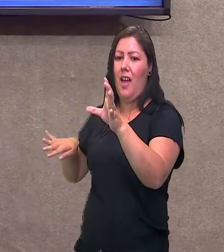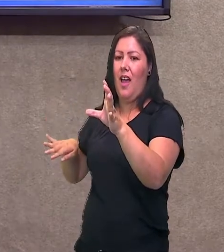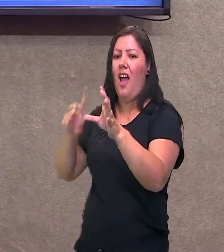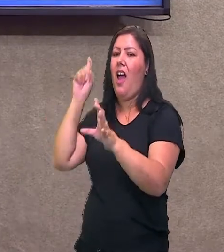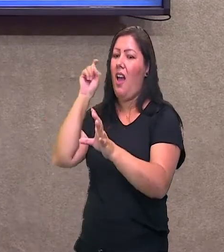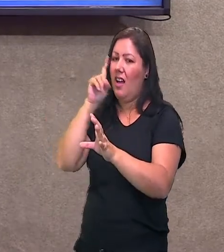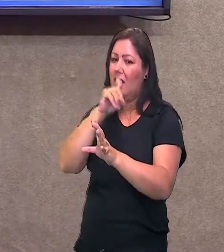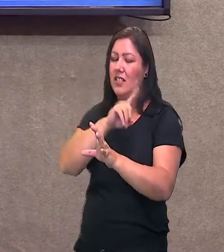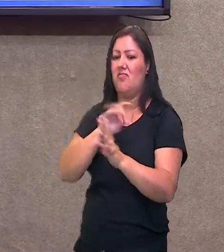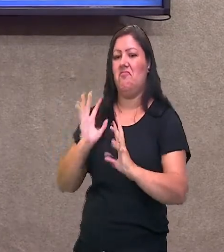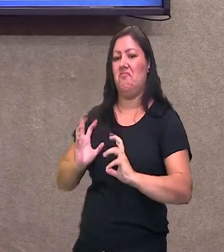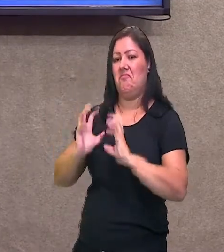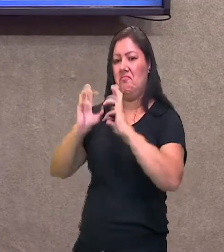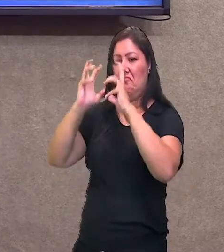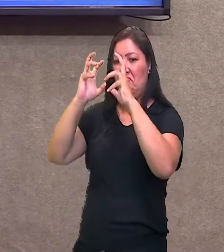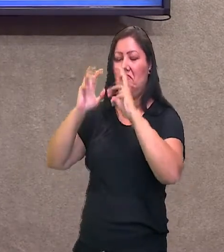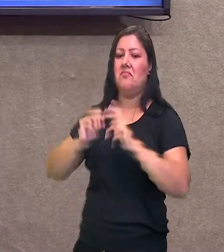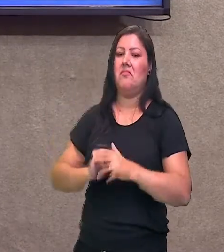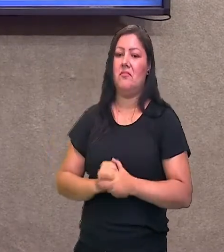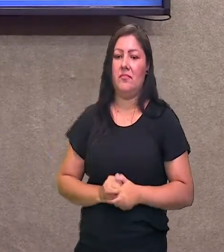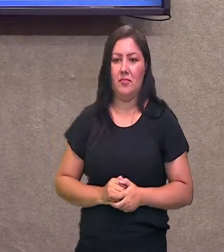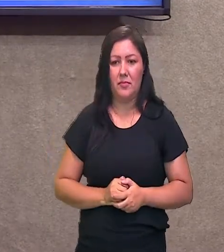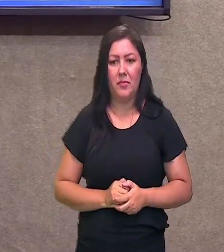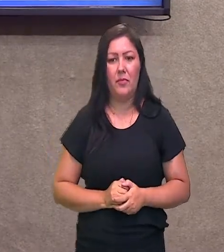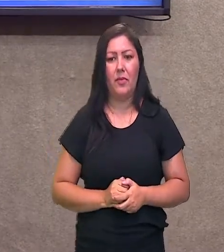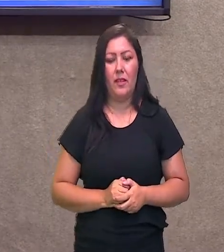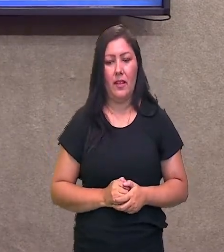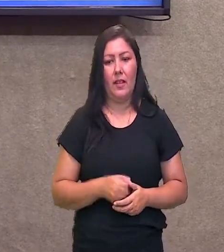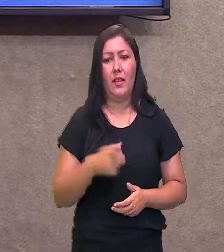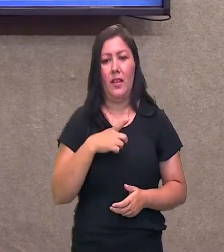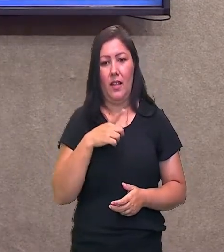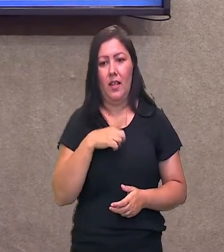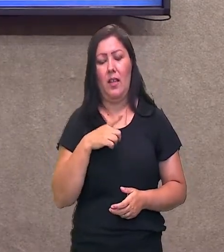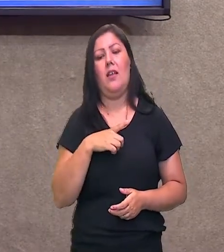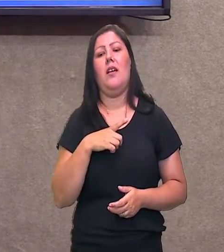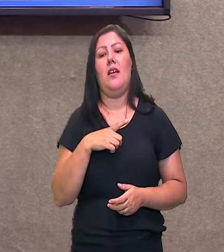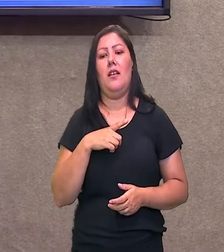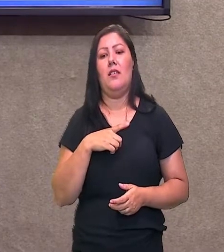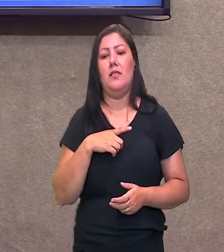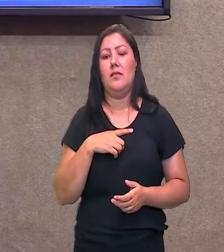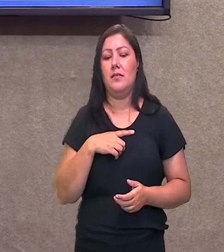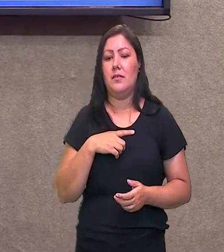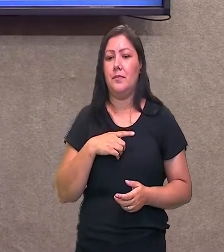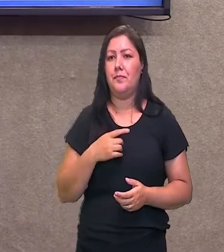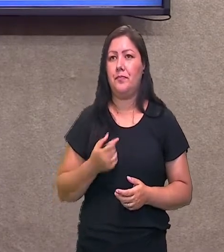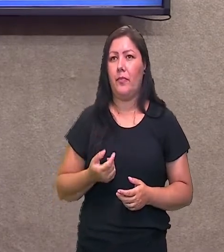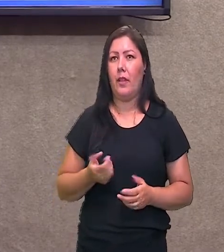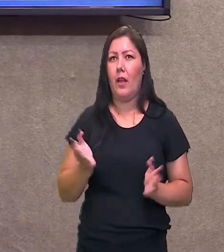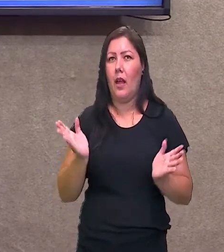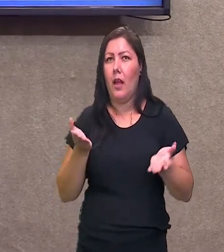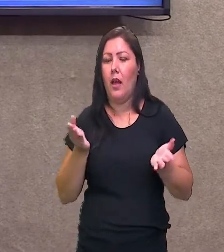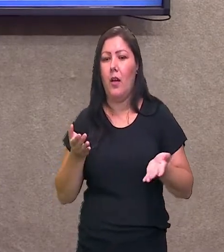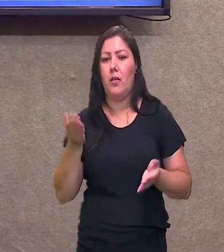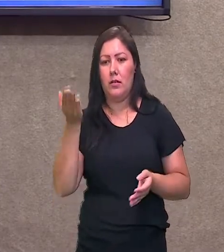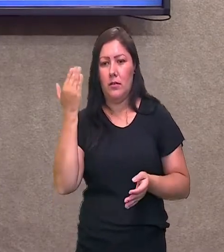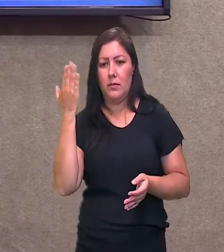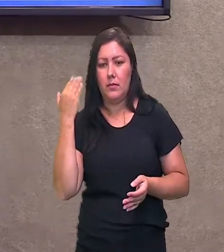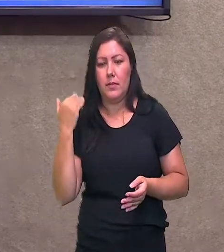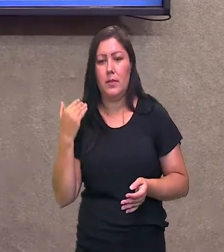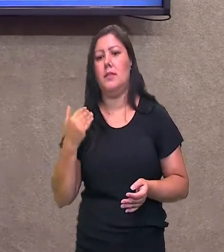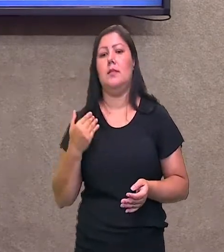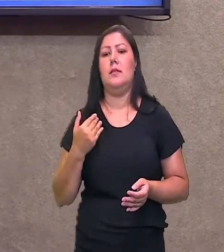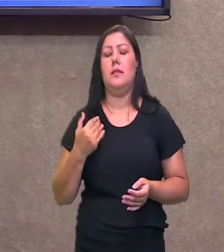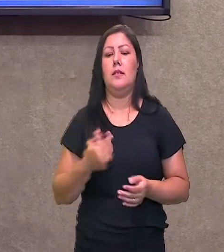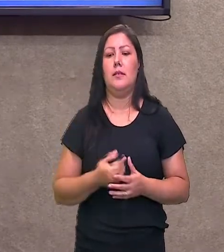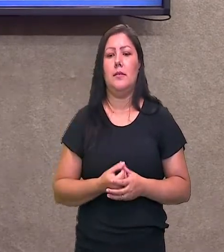grande. Lembra que nós tivemos o Brexit. Foi a saída do Reino Unido da